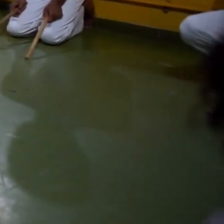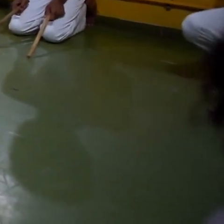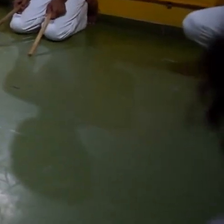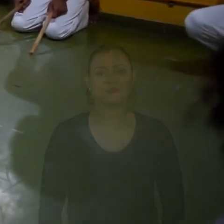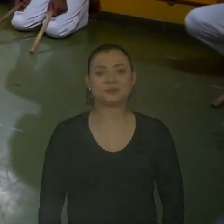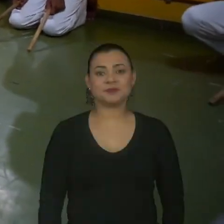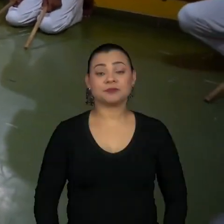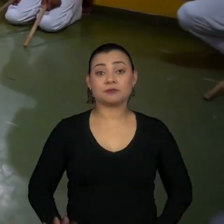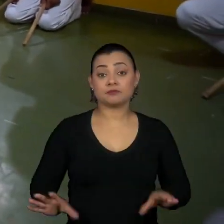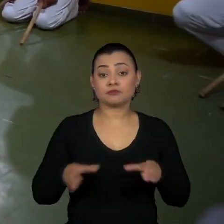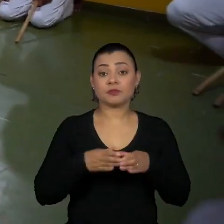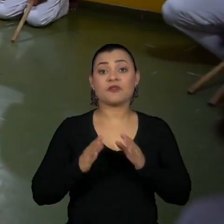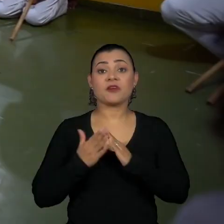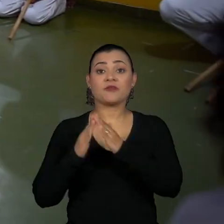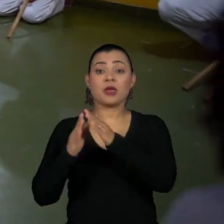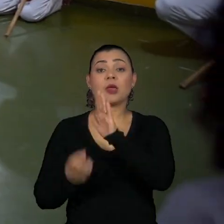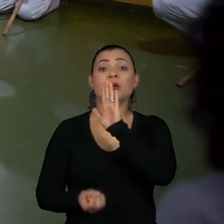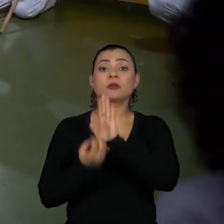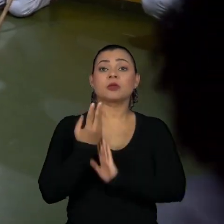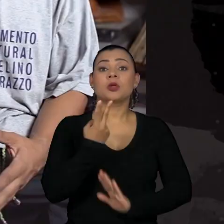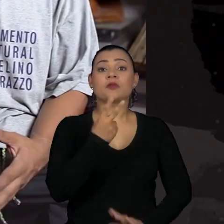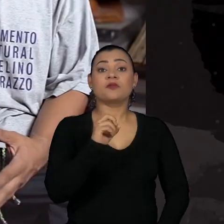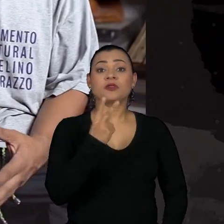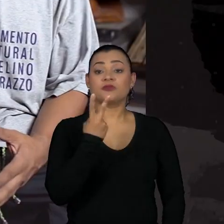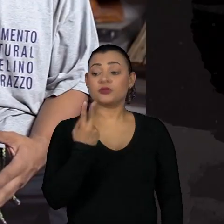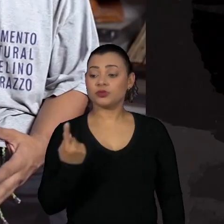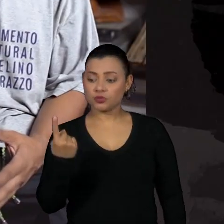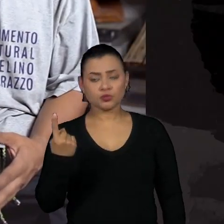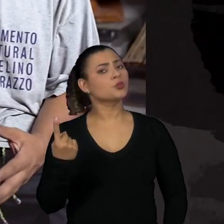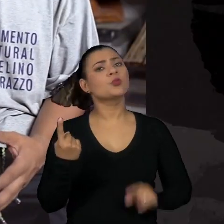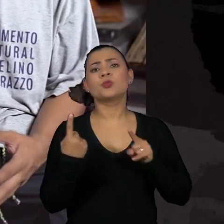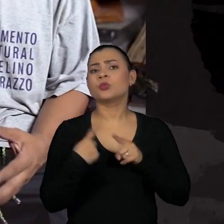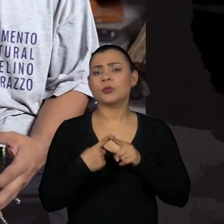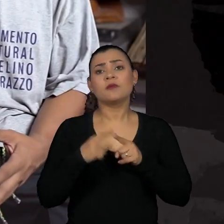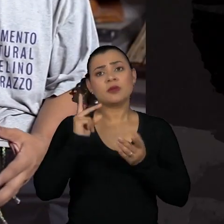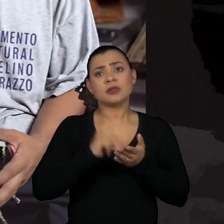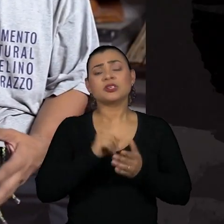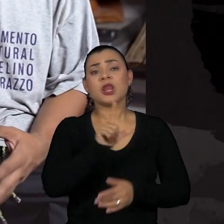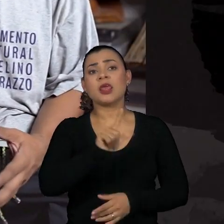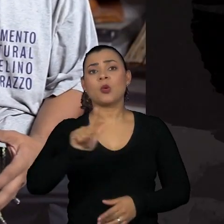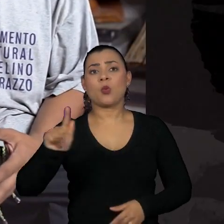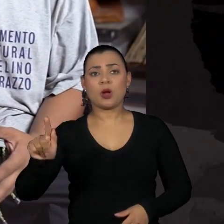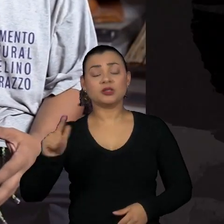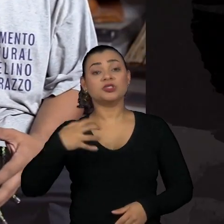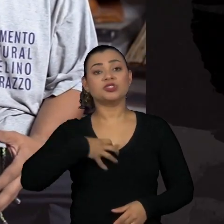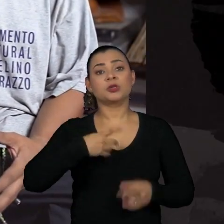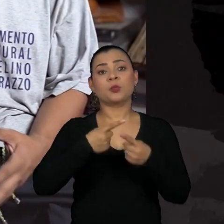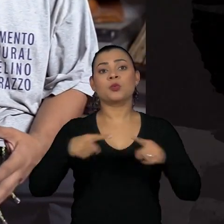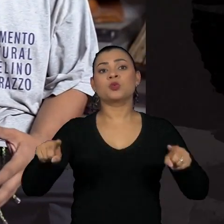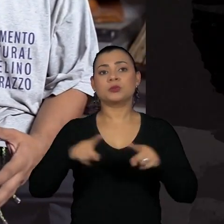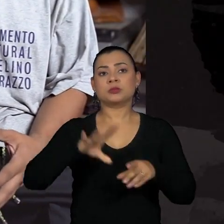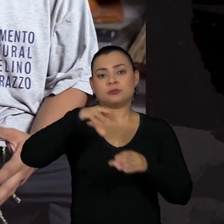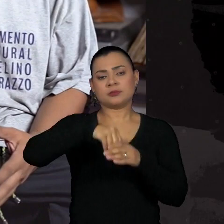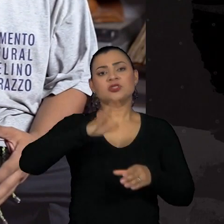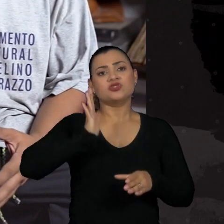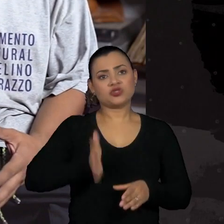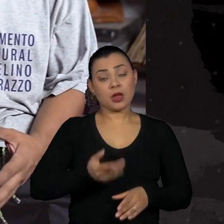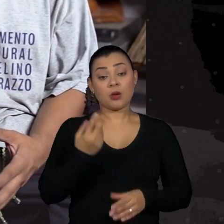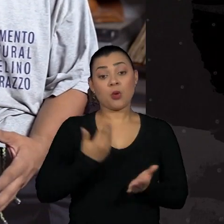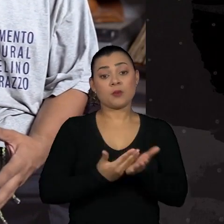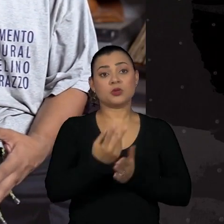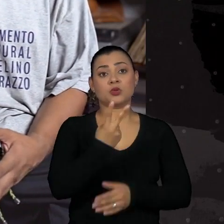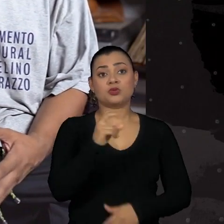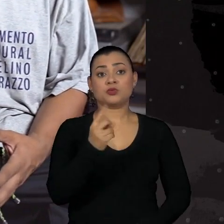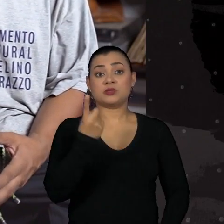O coletivo Favela Instrumental nasce em 2021. A linguagem de música instrumental já estava bem presente aqui, ela chega em